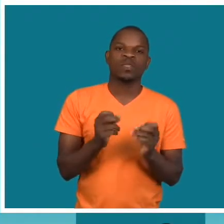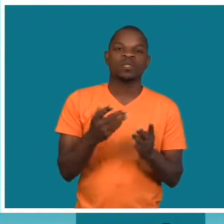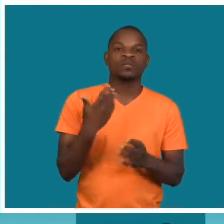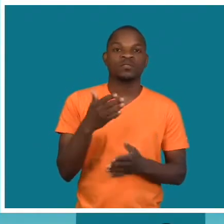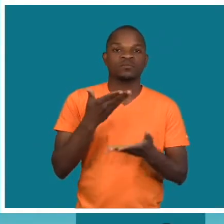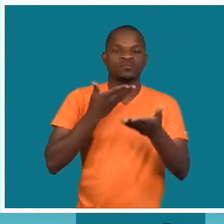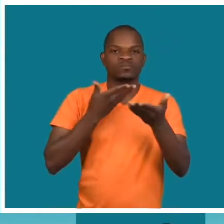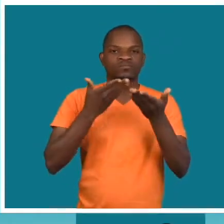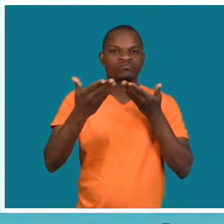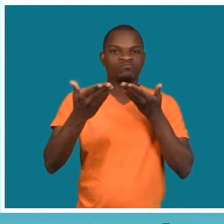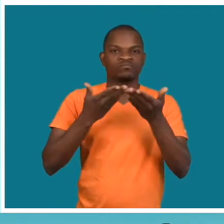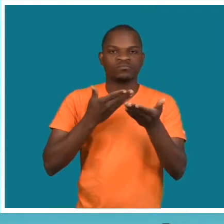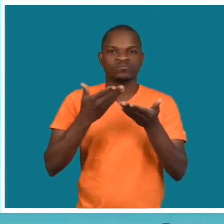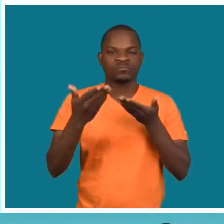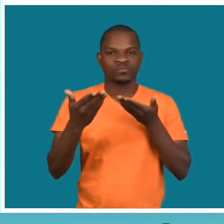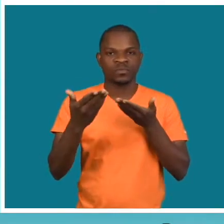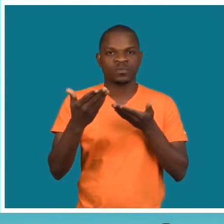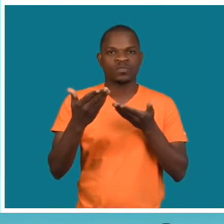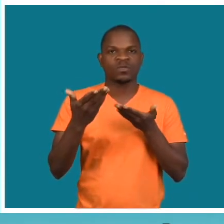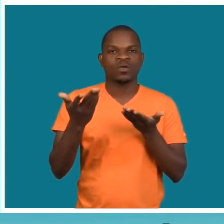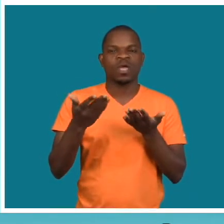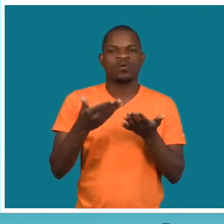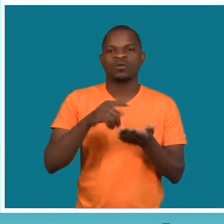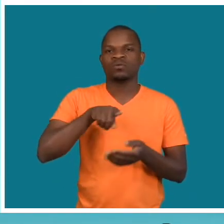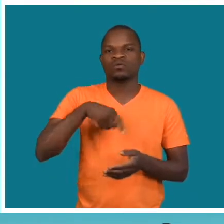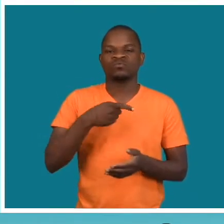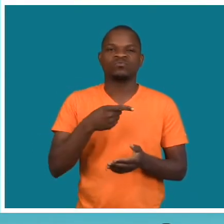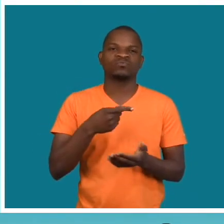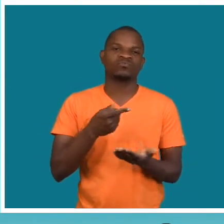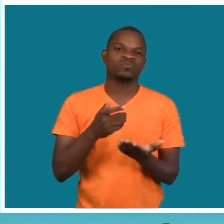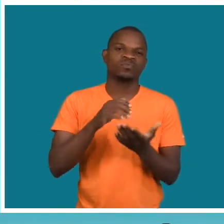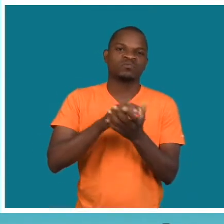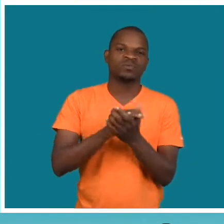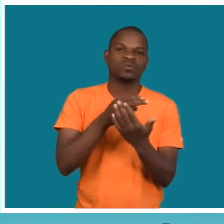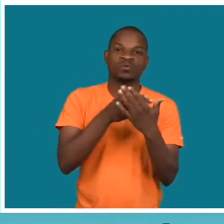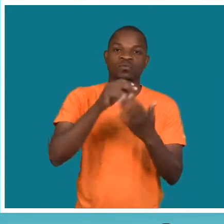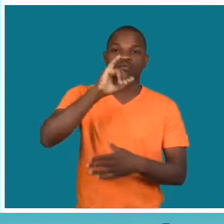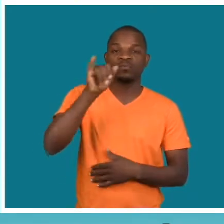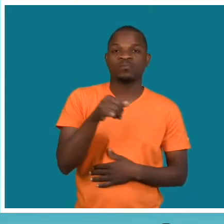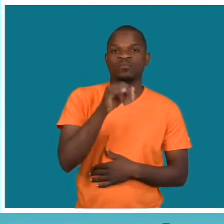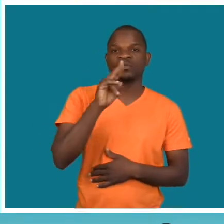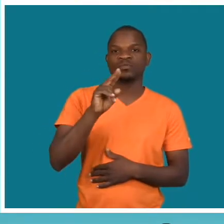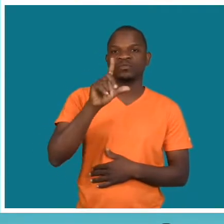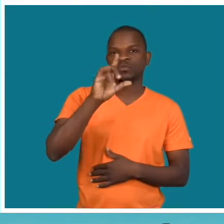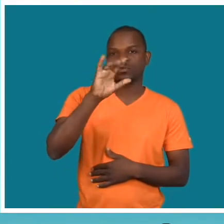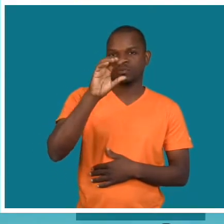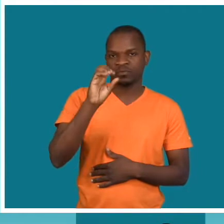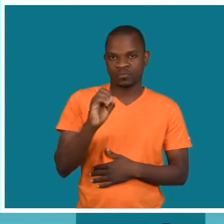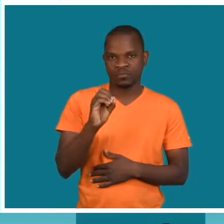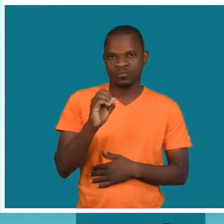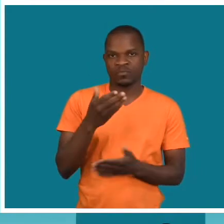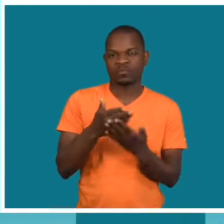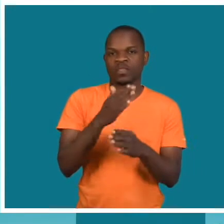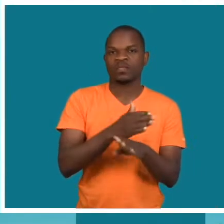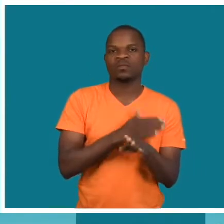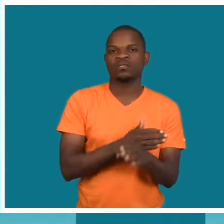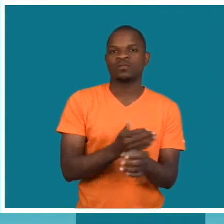Conversamos hoje com o nosso irmão, Júlio Colete,